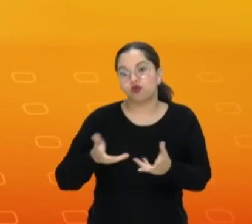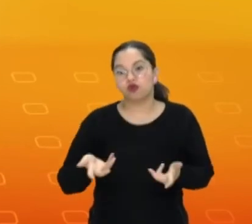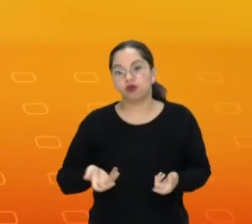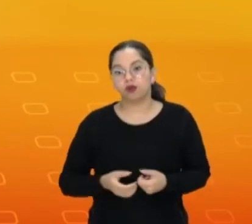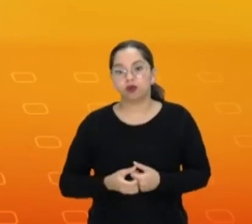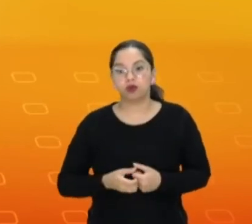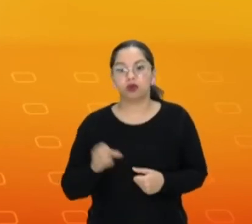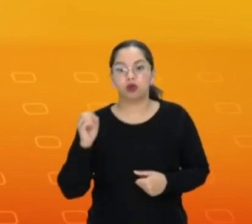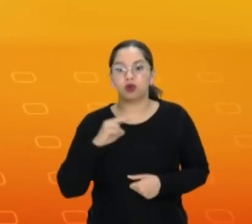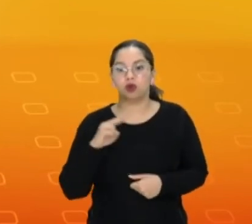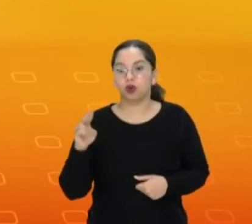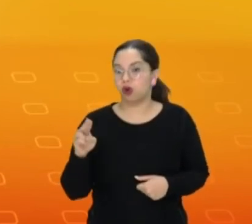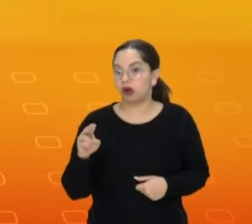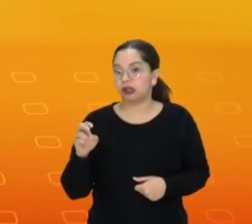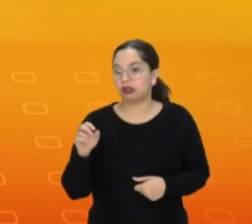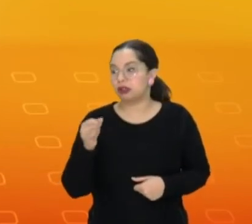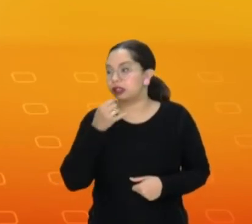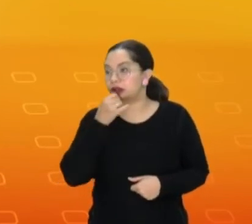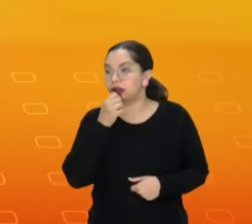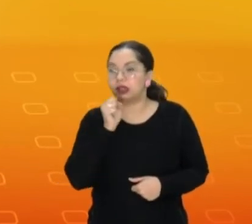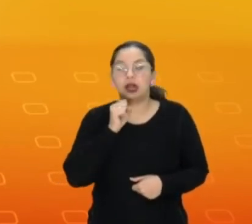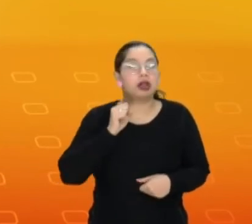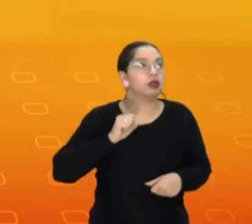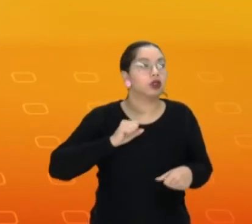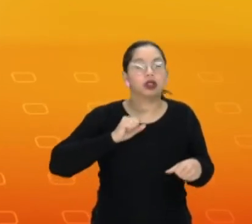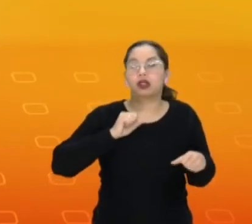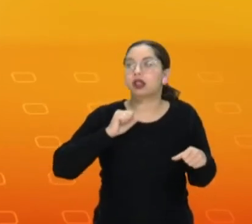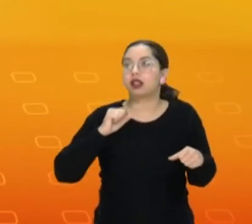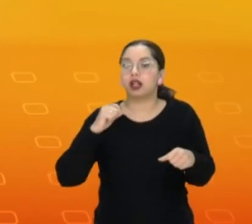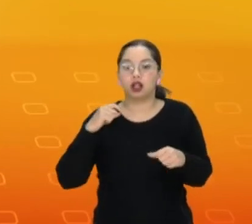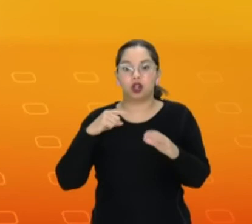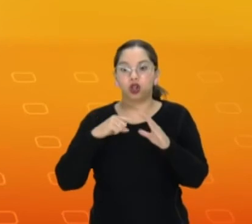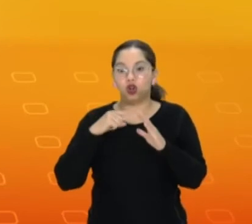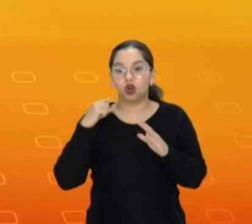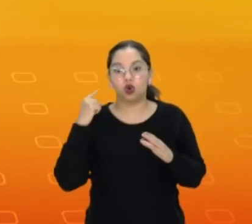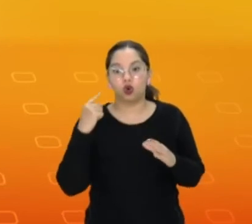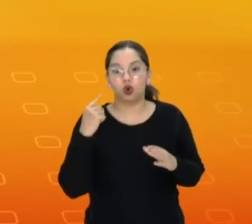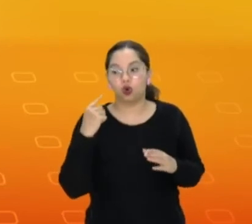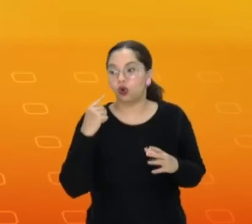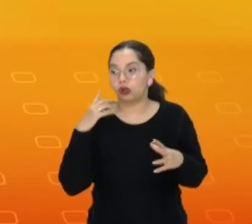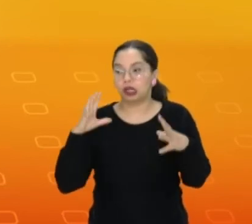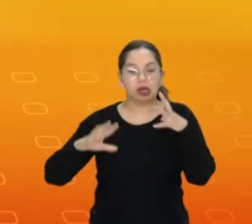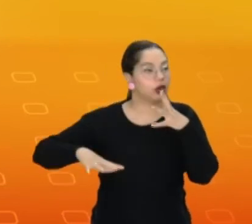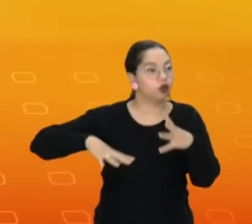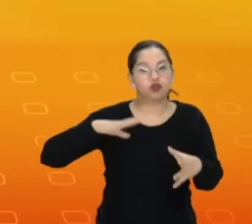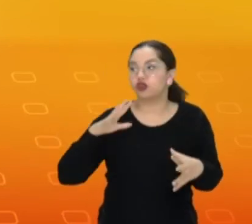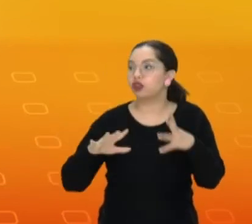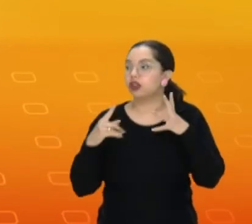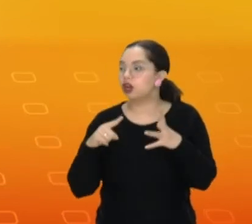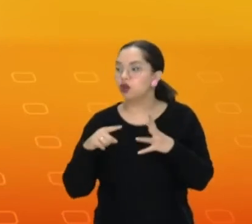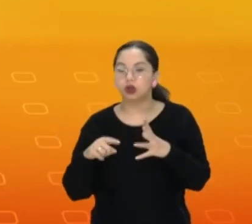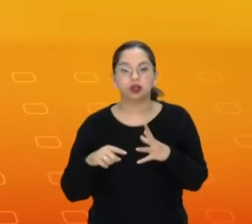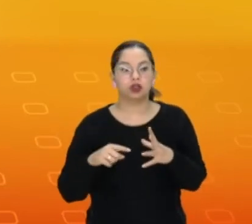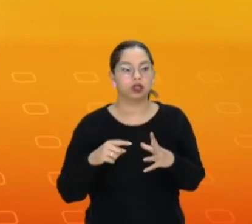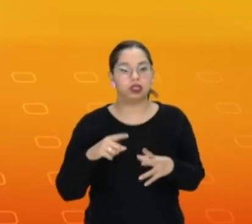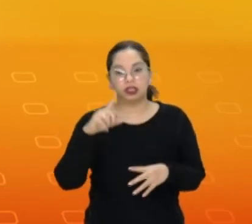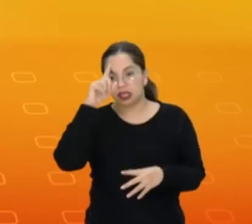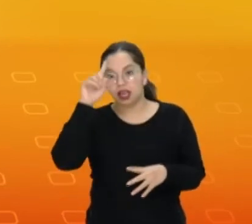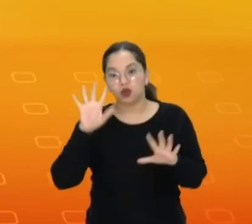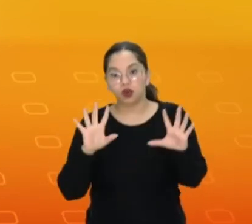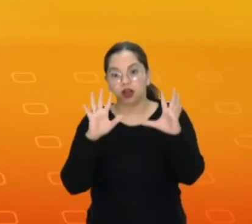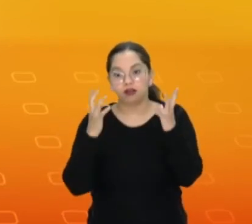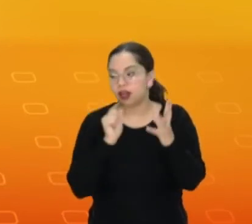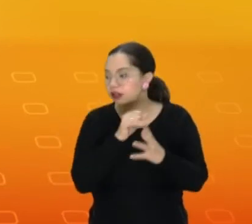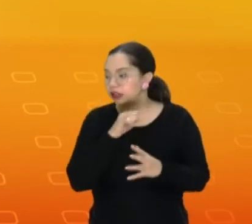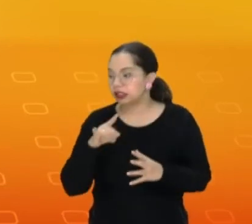de tentar aquela loucura toda de montar os equipamentos levar todo pre B C e D a montando alugar um espaço gigantesco